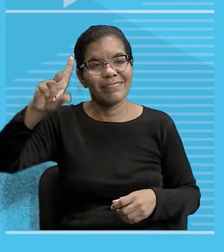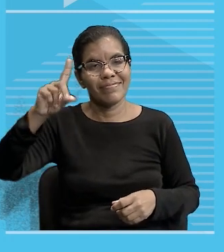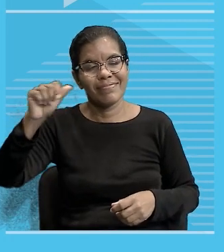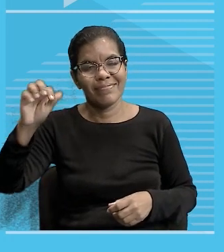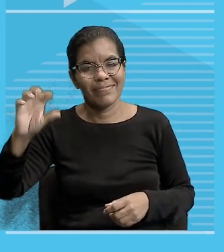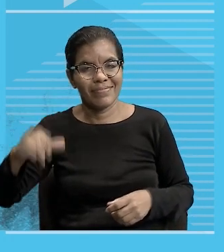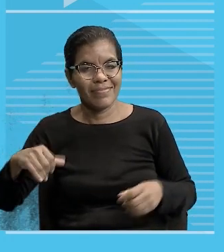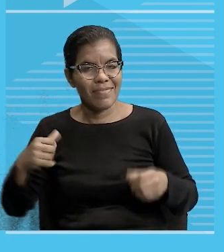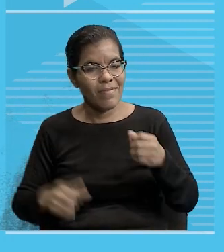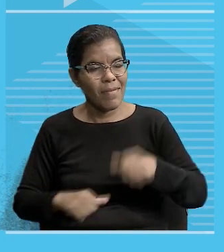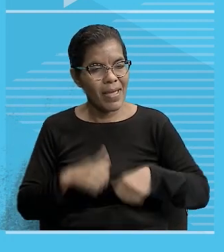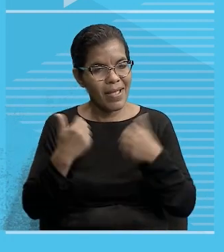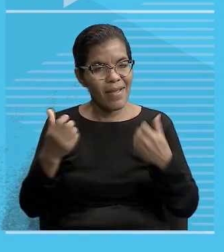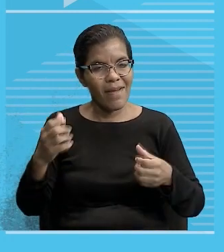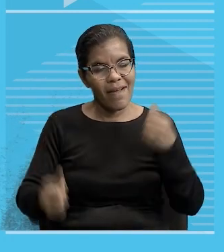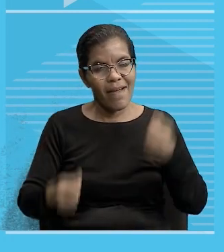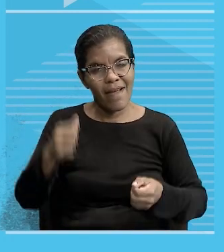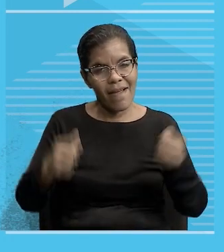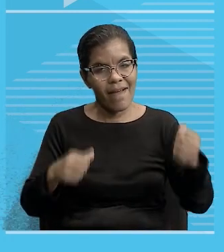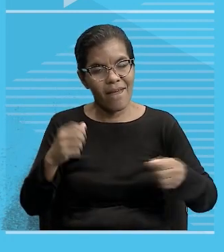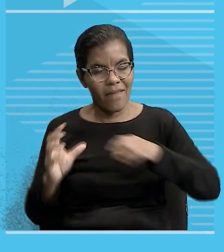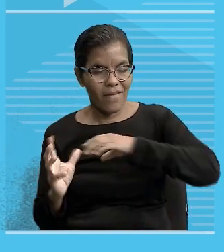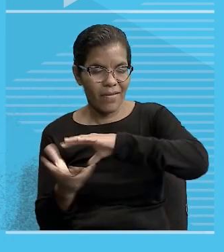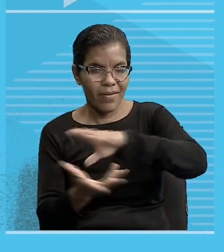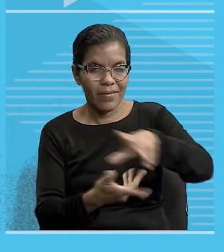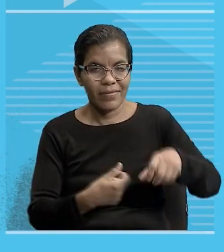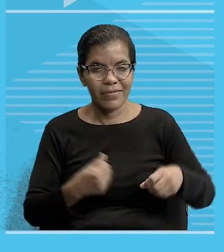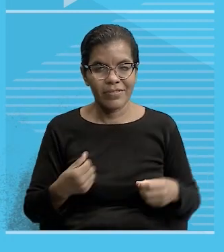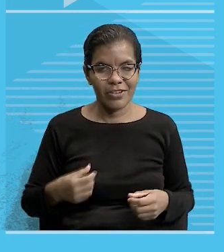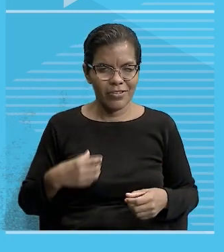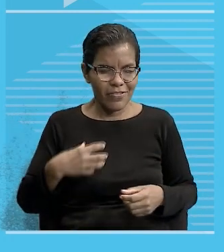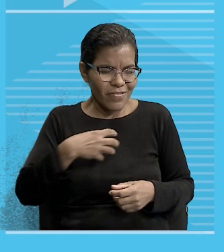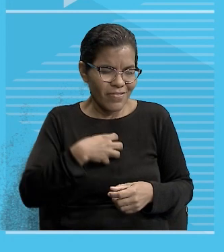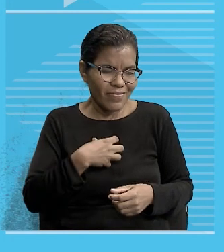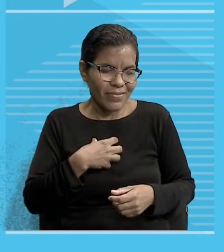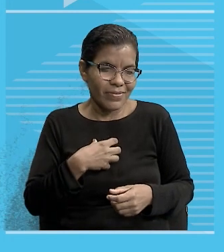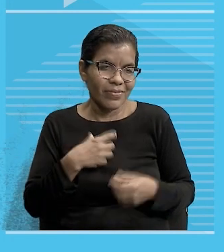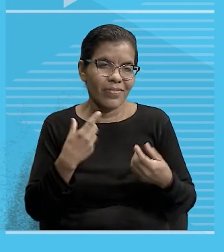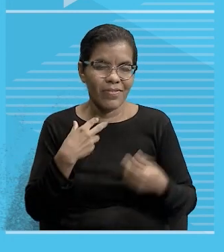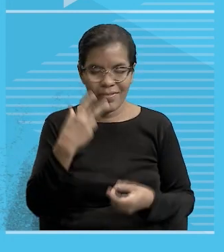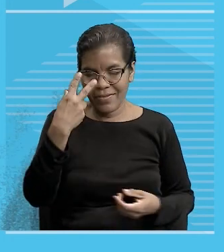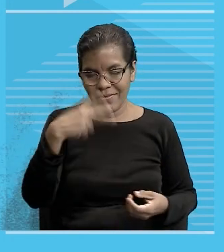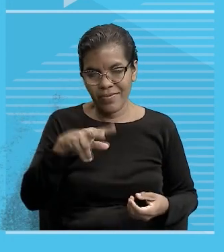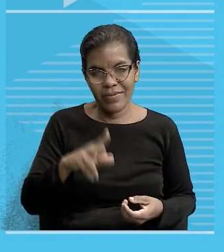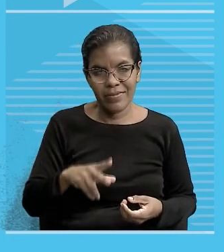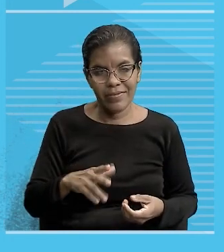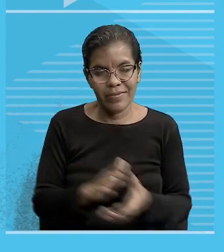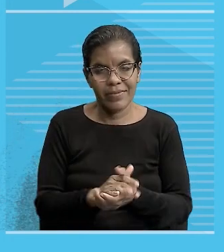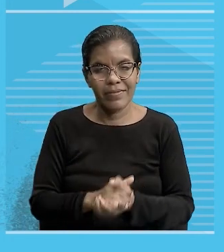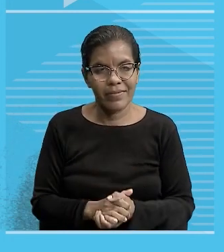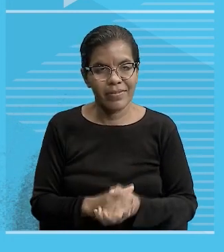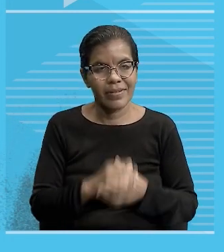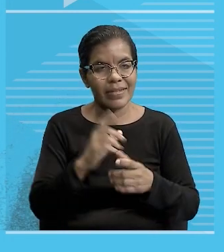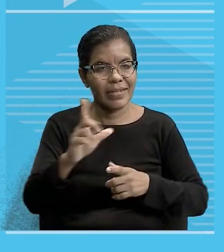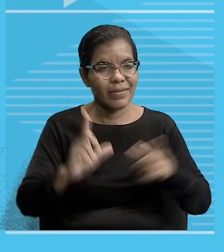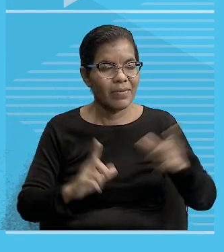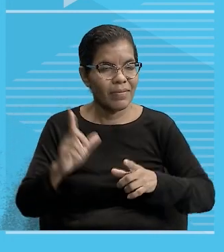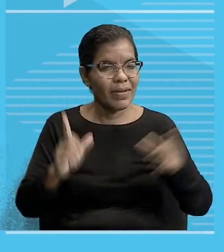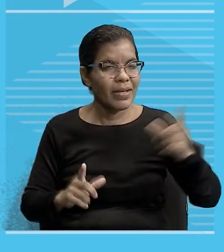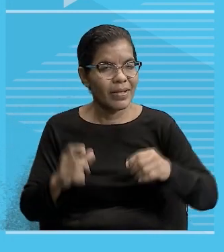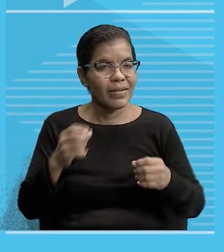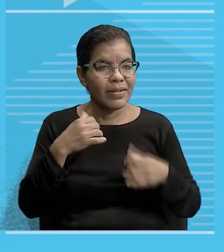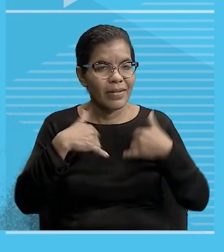o melhor carro do mundo chega tu se emociona quando vê aquela propaganda